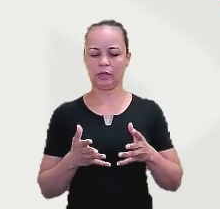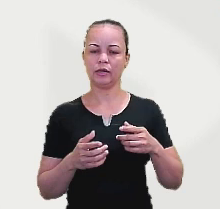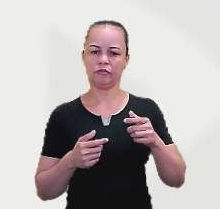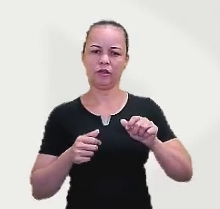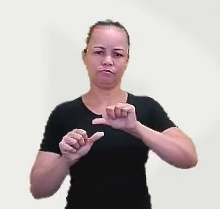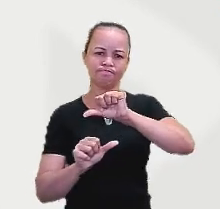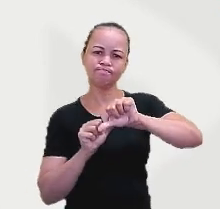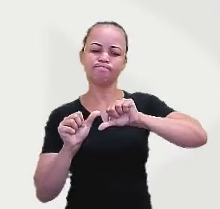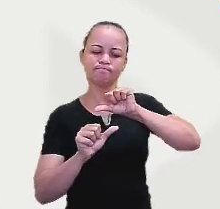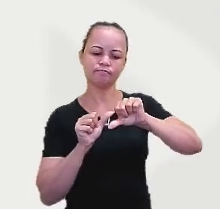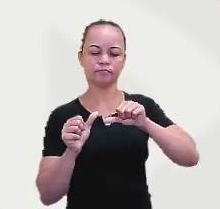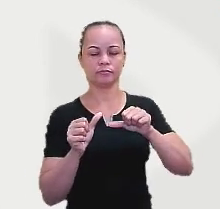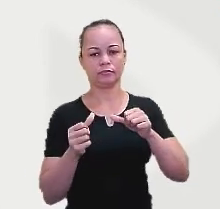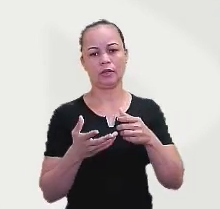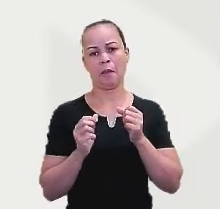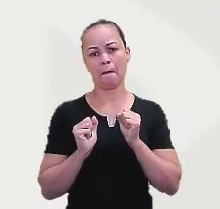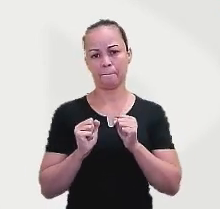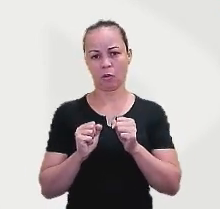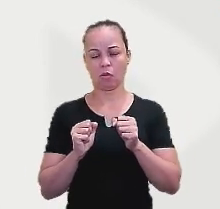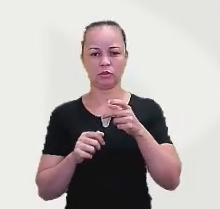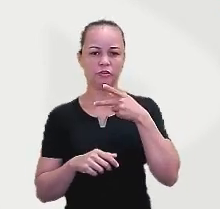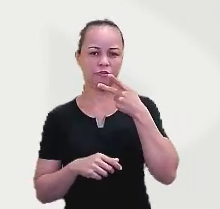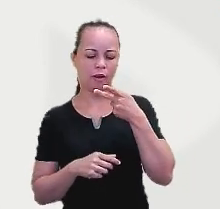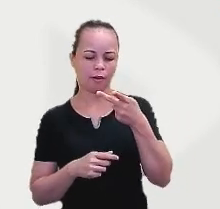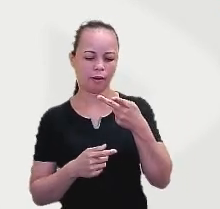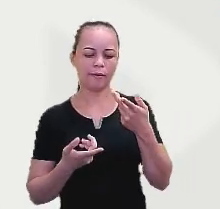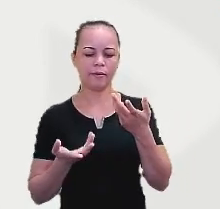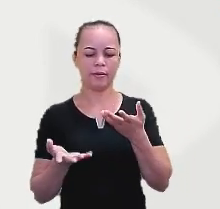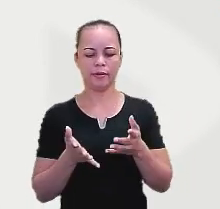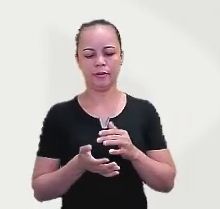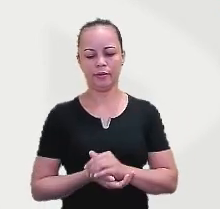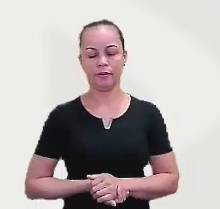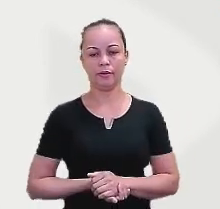variados. A gente pode citar